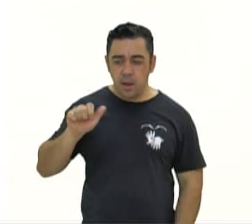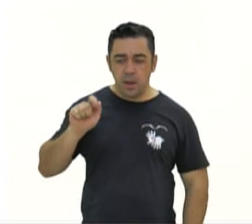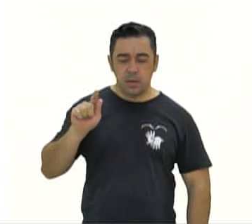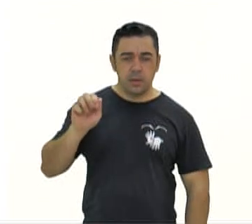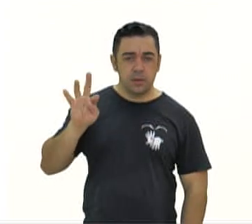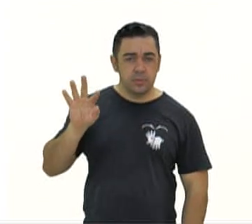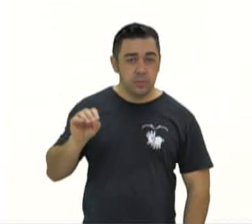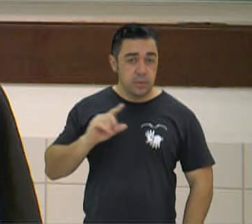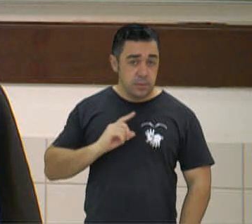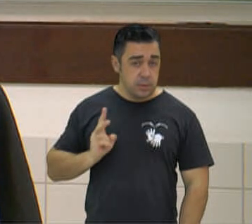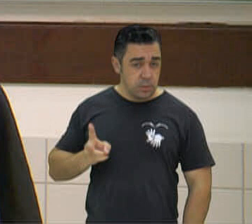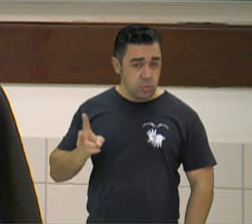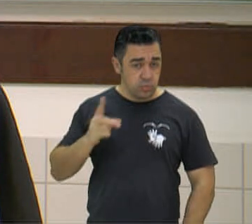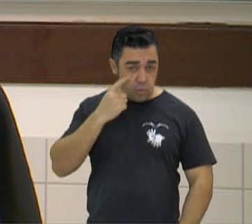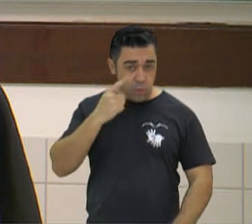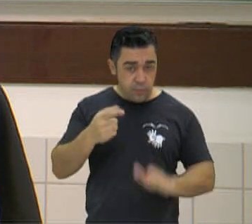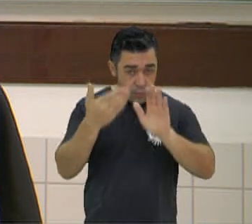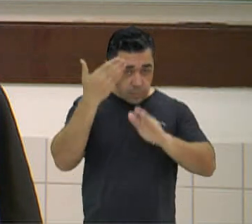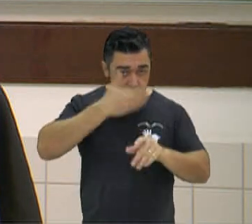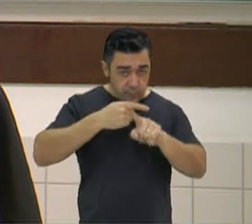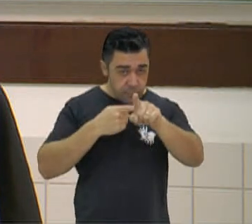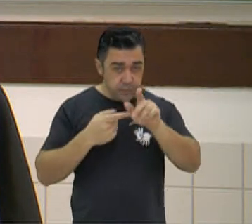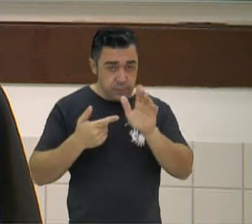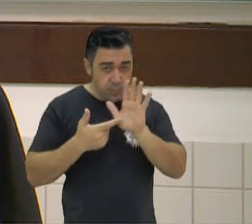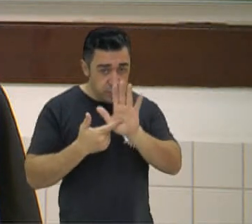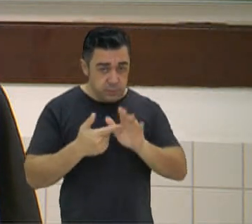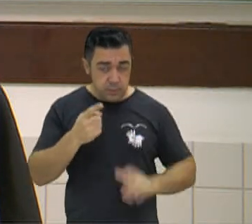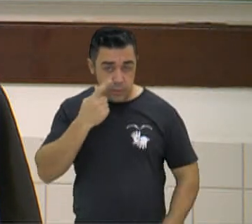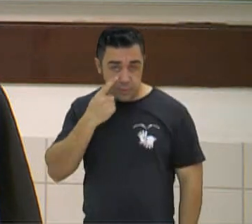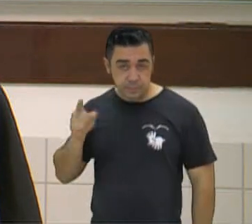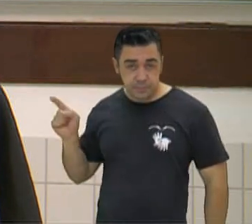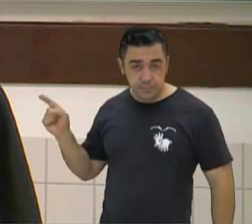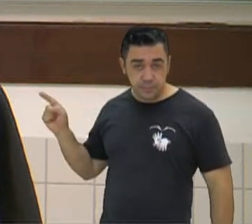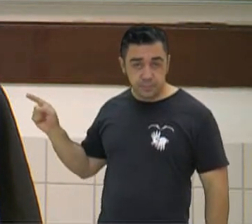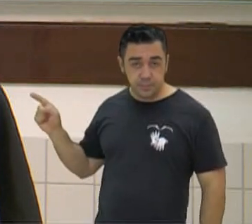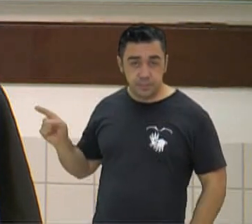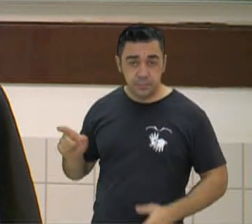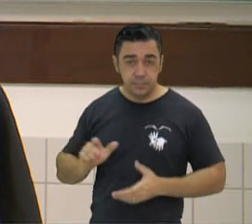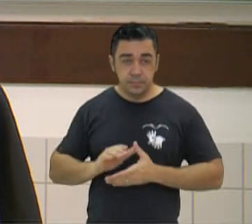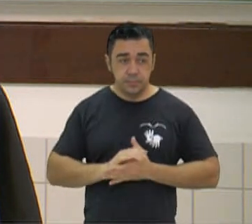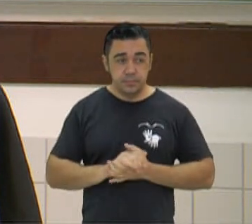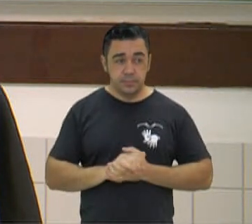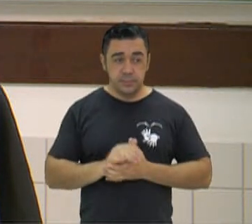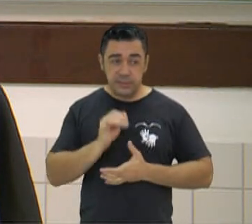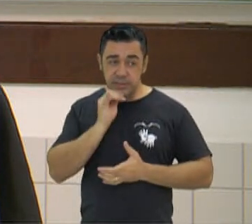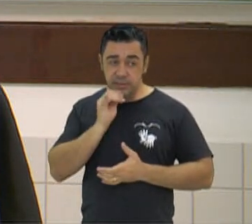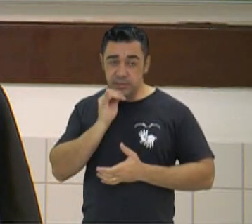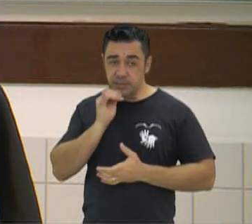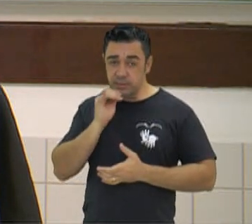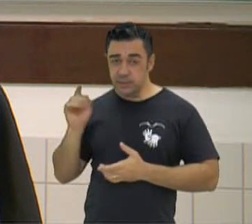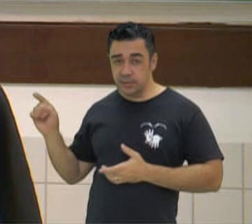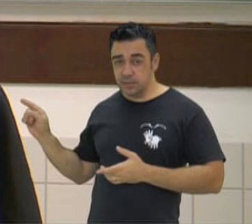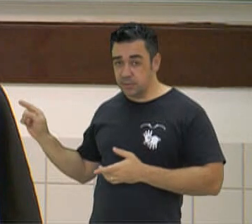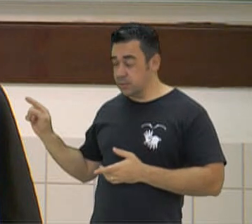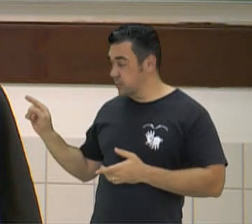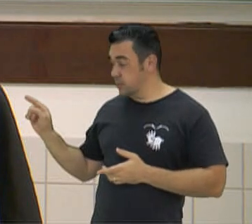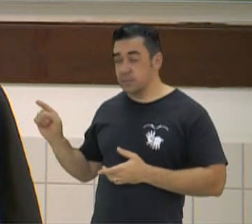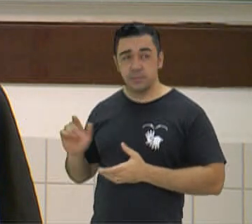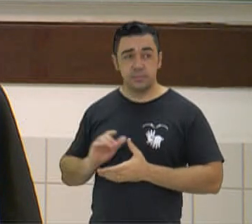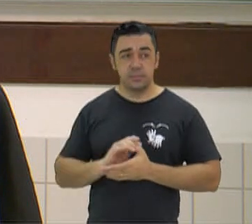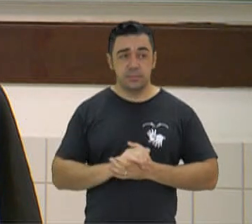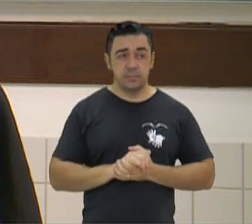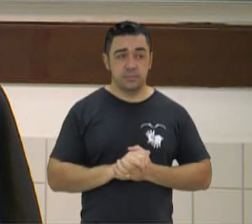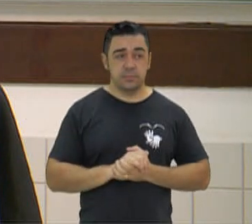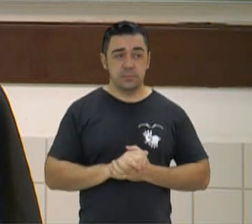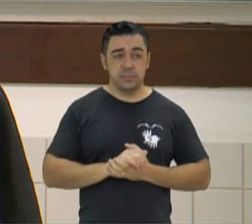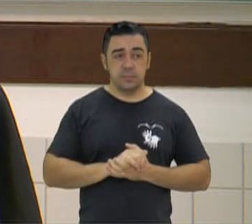elas ainda se mantêm. Vou tentar mostrar para vocês aqui que eu trouxe um exemplar, tá? Então, essa cobrinha aqui de vidro, que na verdade é um